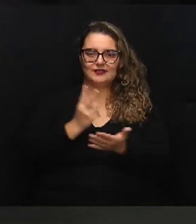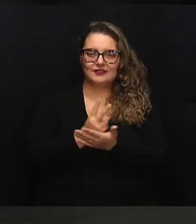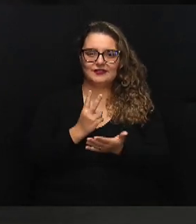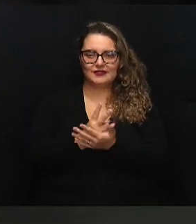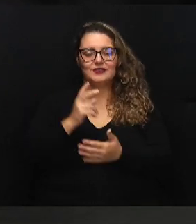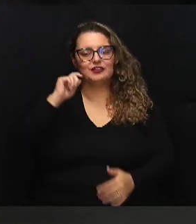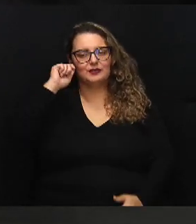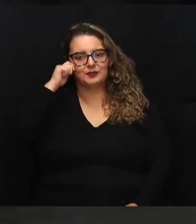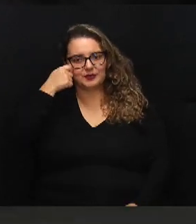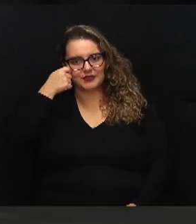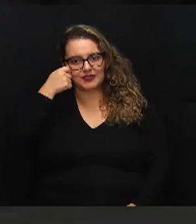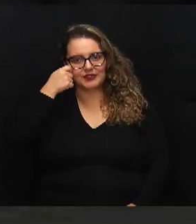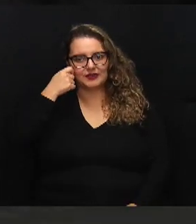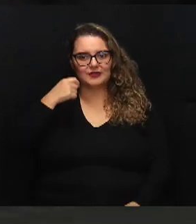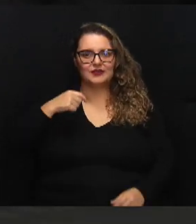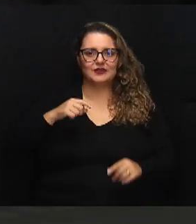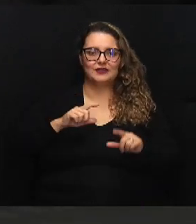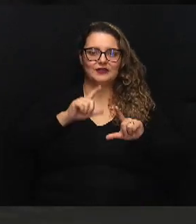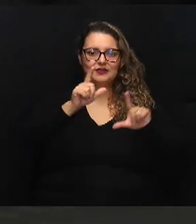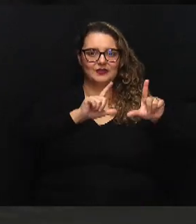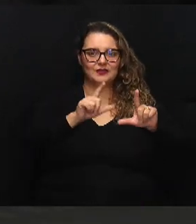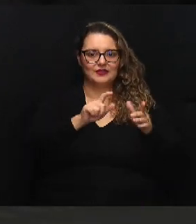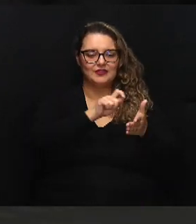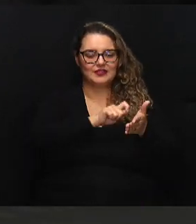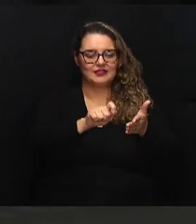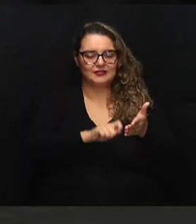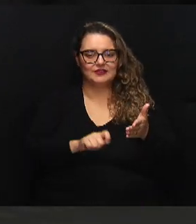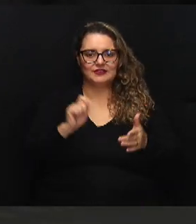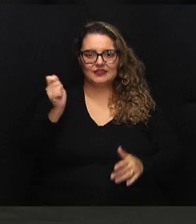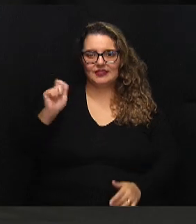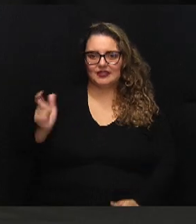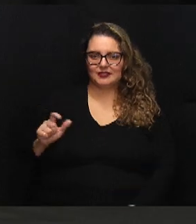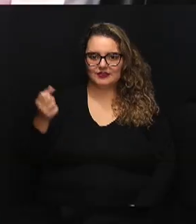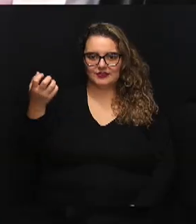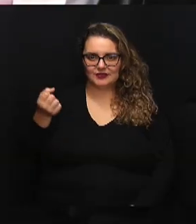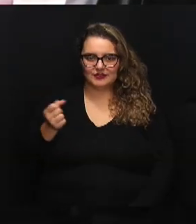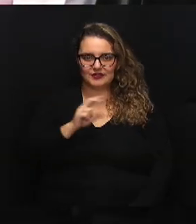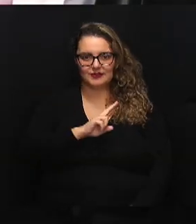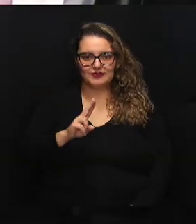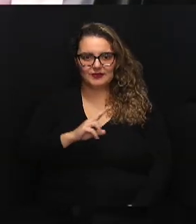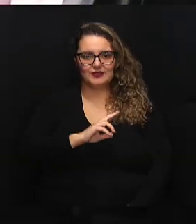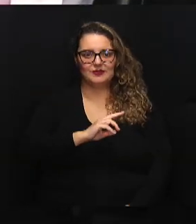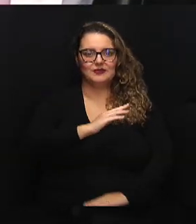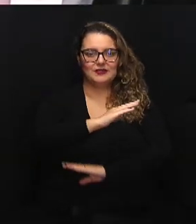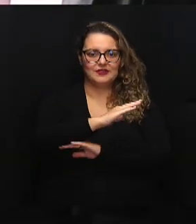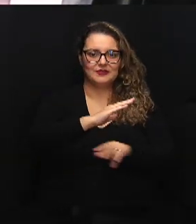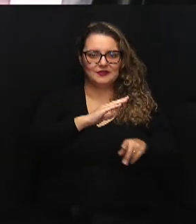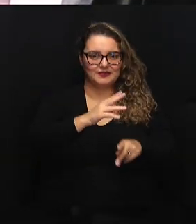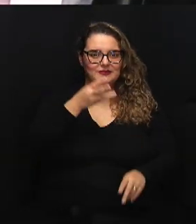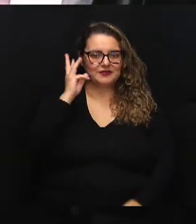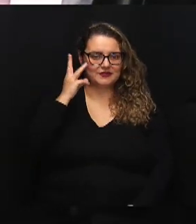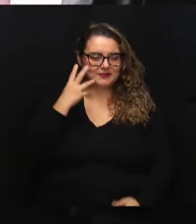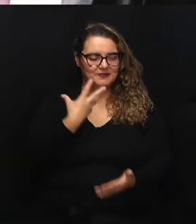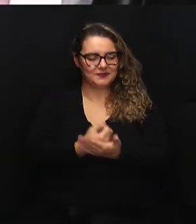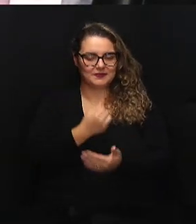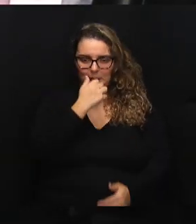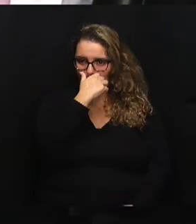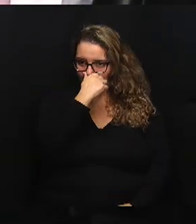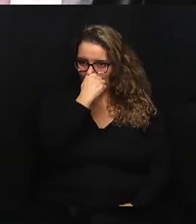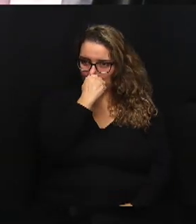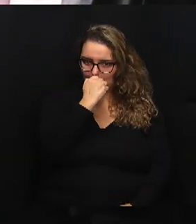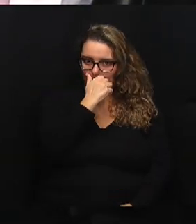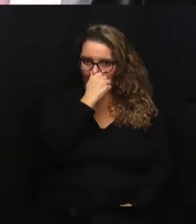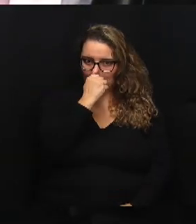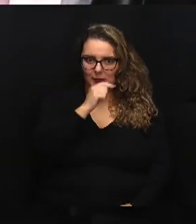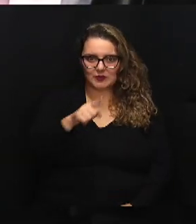preto, o estúdio do Na Casa do Povo, uma TV escrito em azul e branco, o nome do nosso podcast. Zé, seja bem-vindo novamente